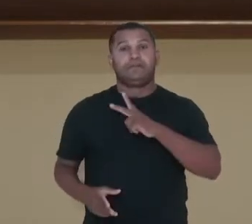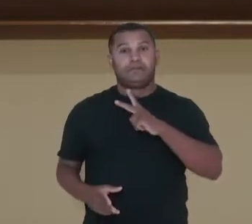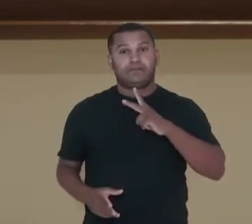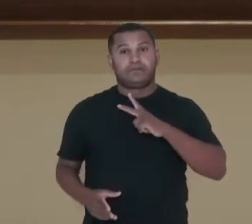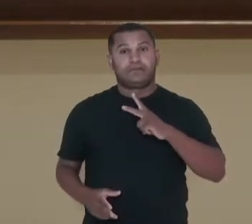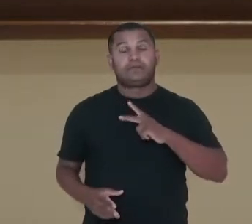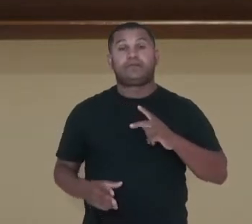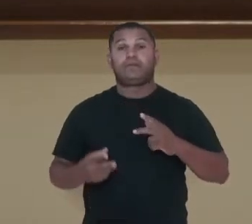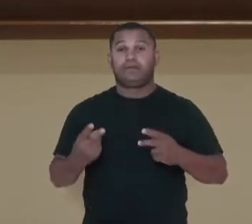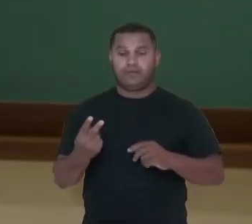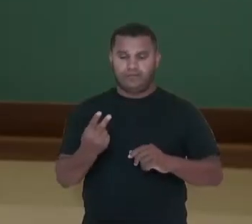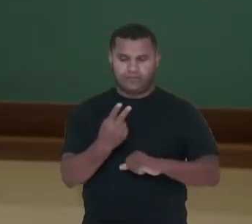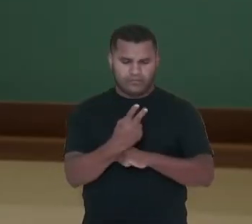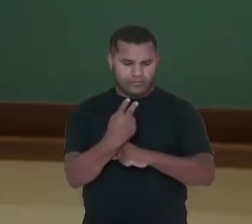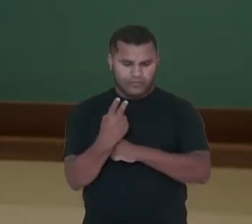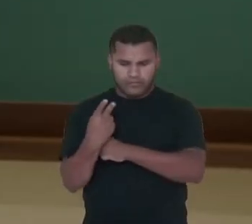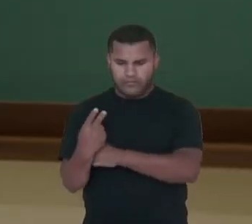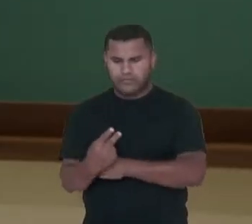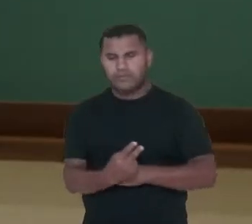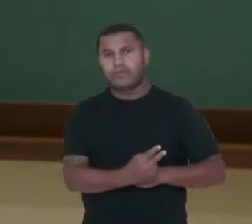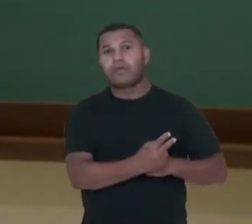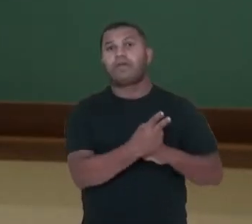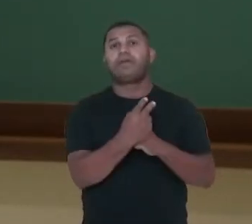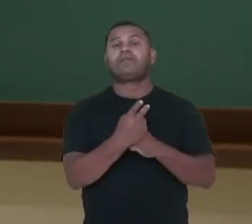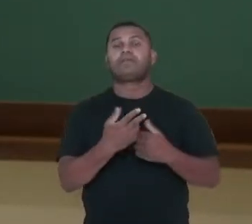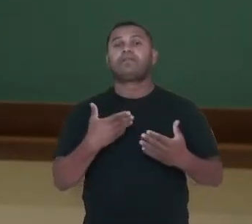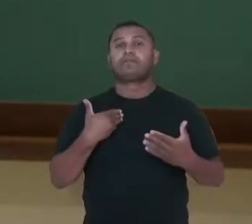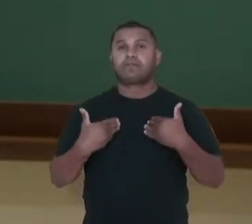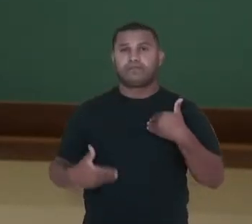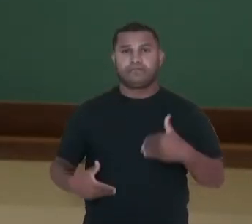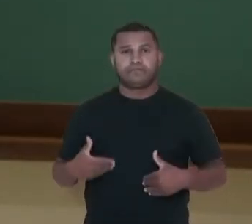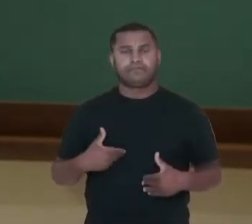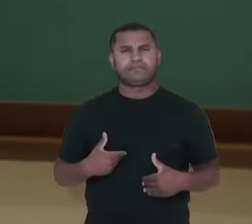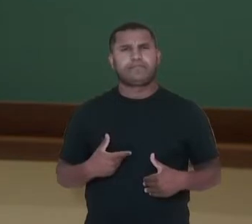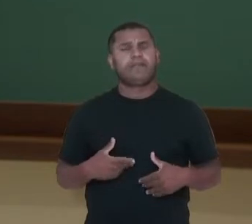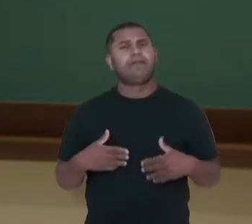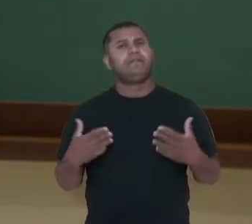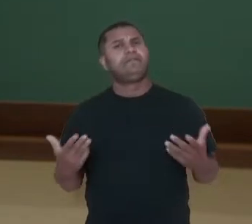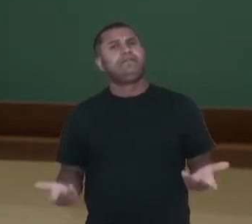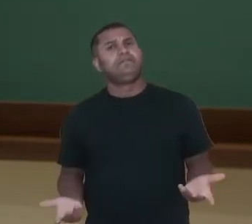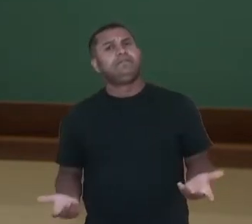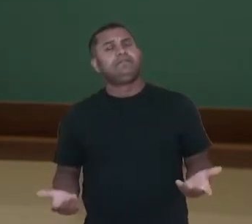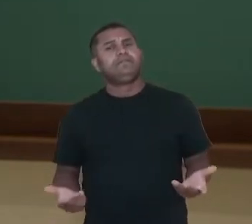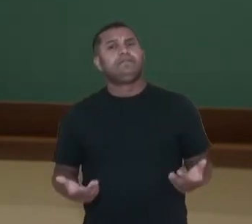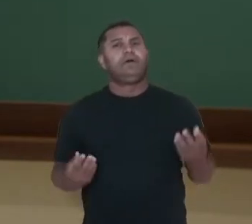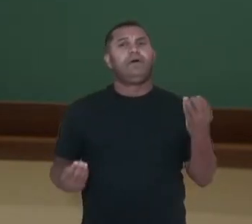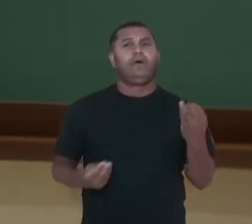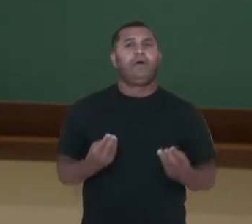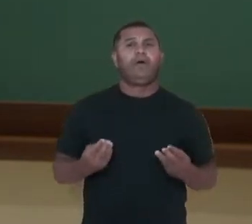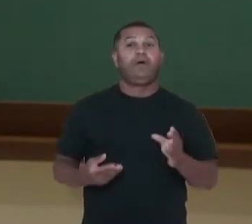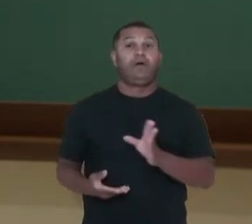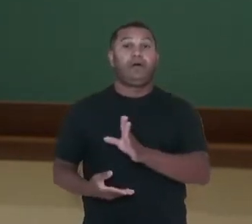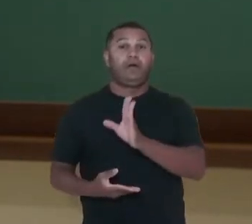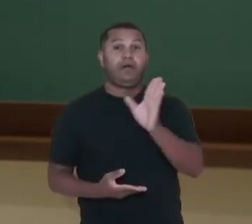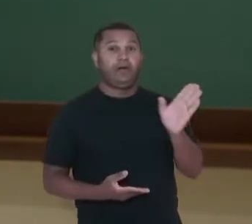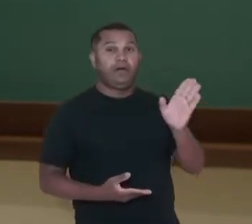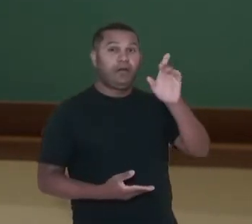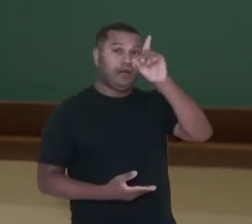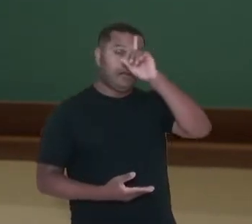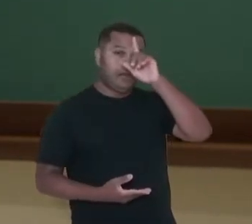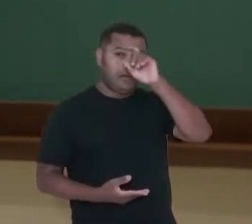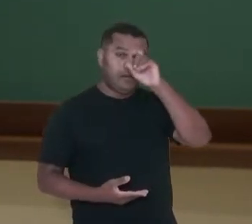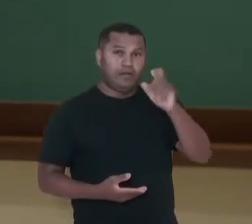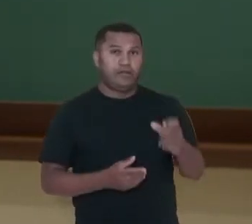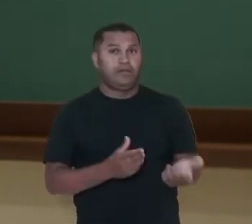prevenção. Professora, o que a senhora acha então de nós irmos lá no posto e tomarmos uma vacina? Meus queridos, infelizmente,